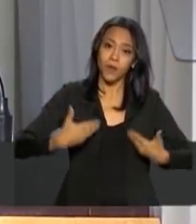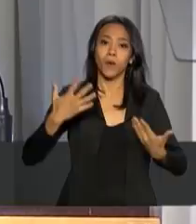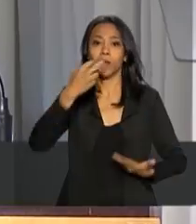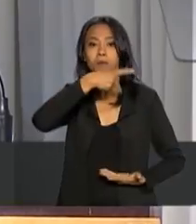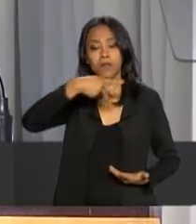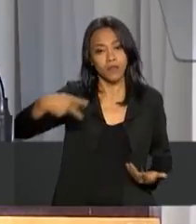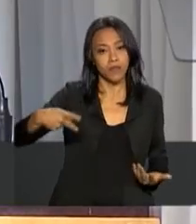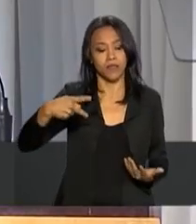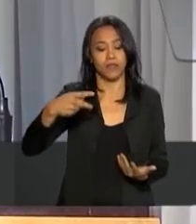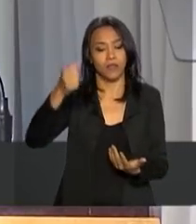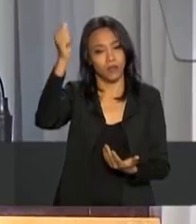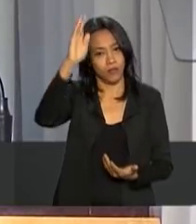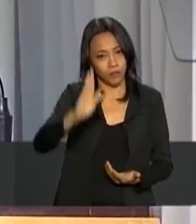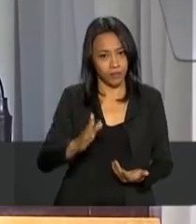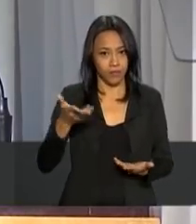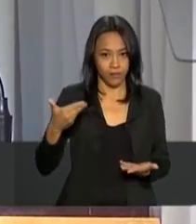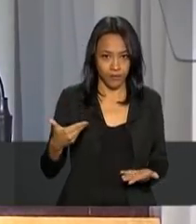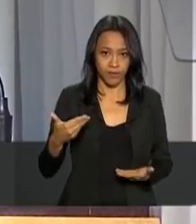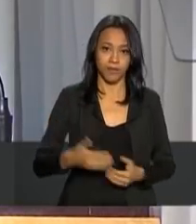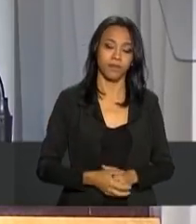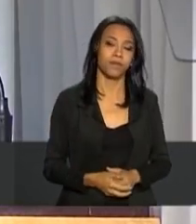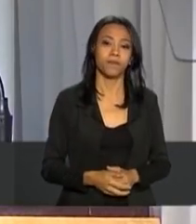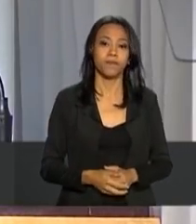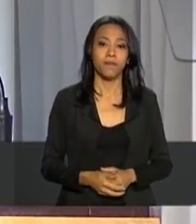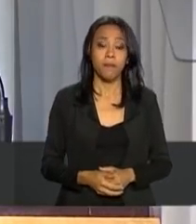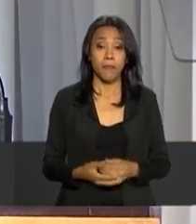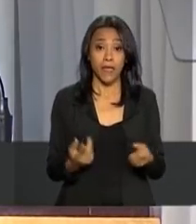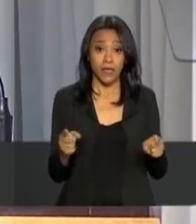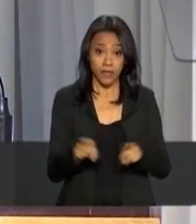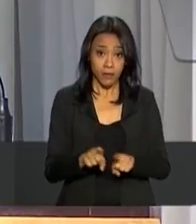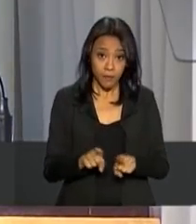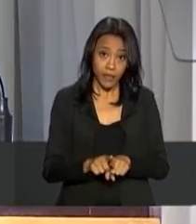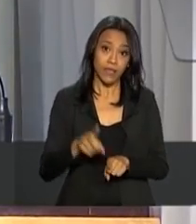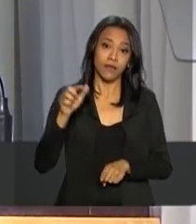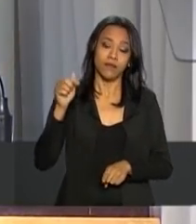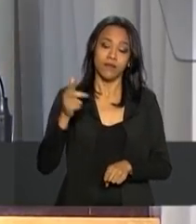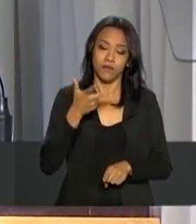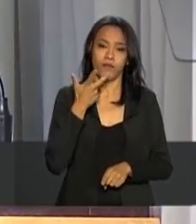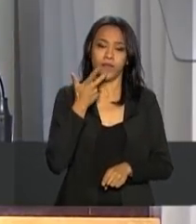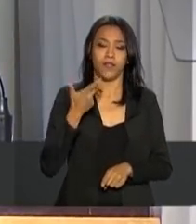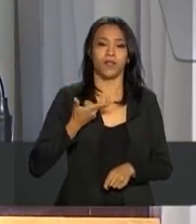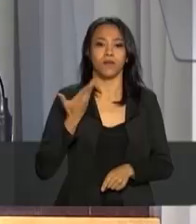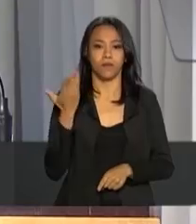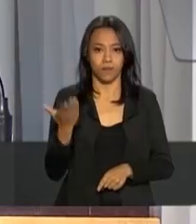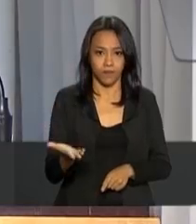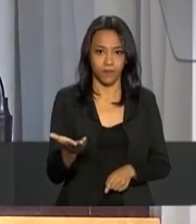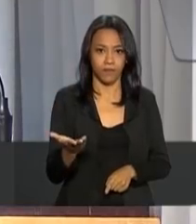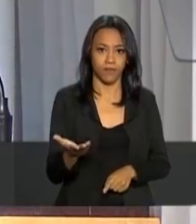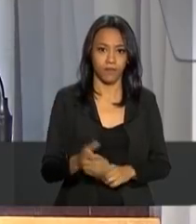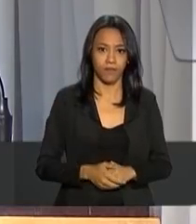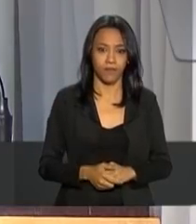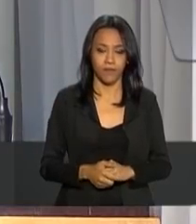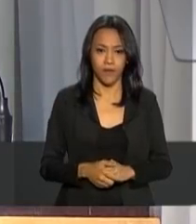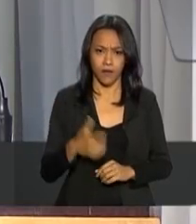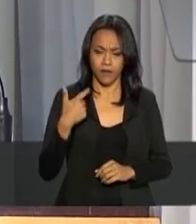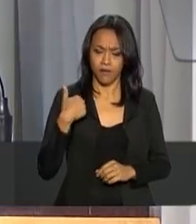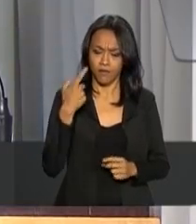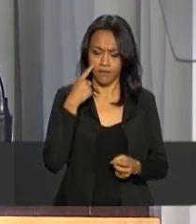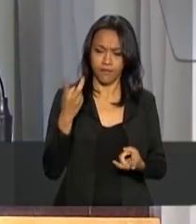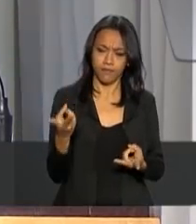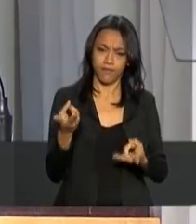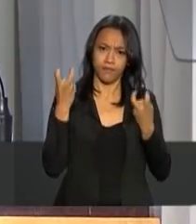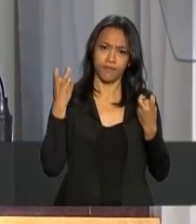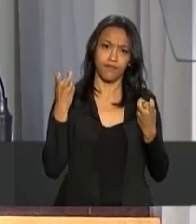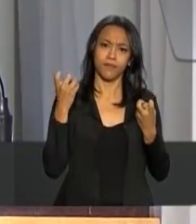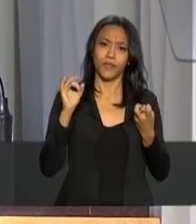o presidente da República. E, neste particular, eu percebo que não